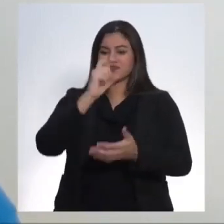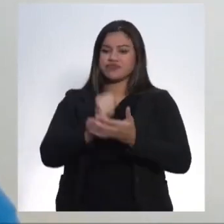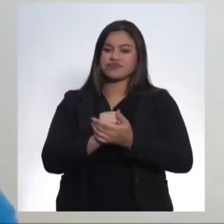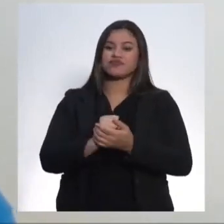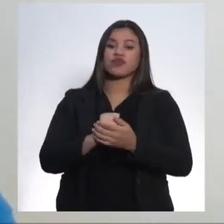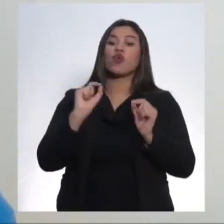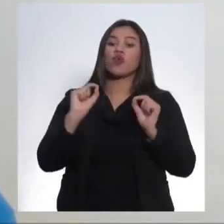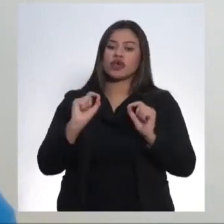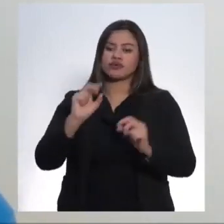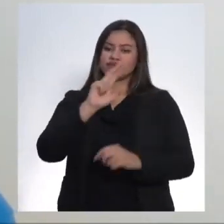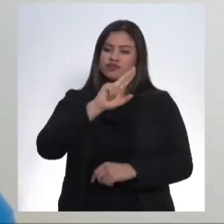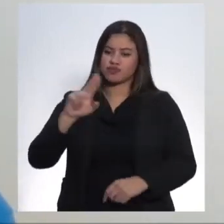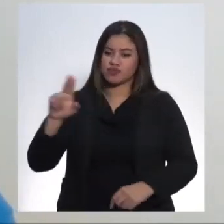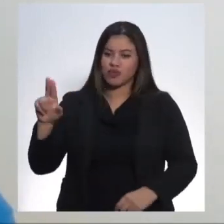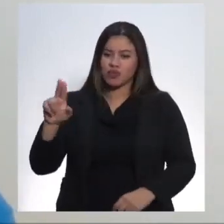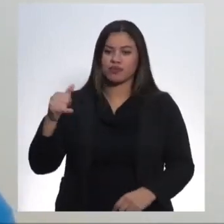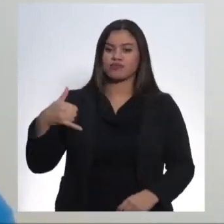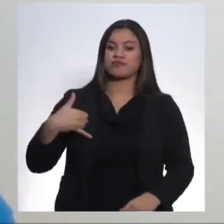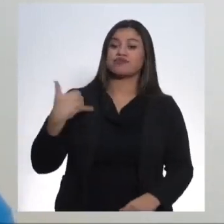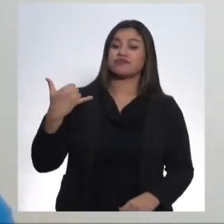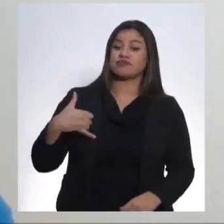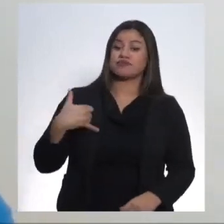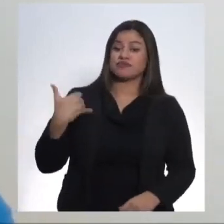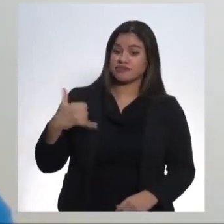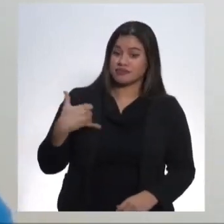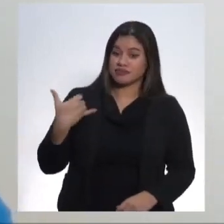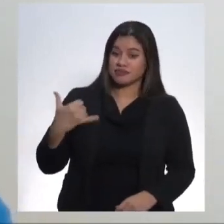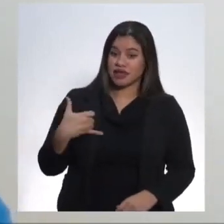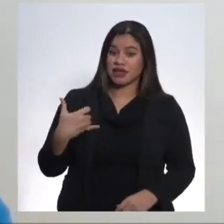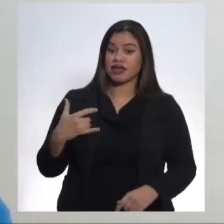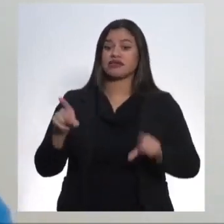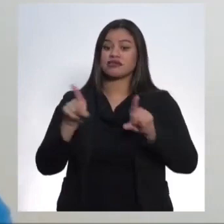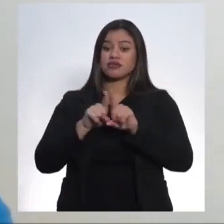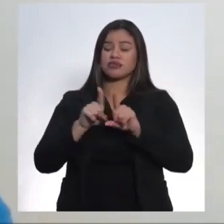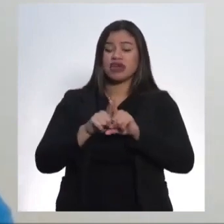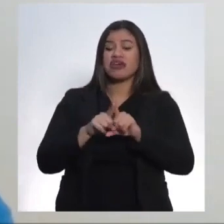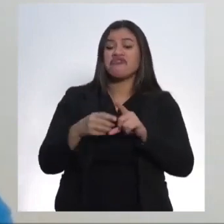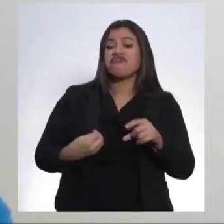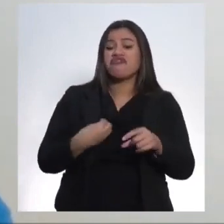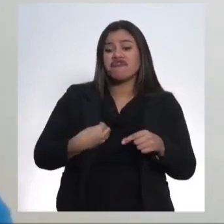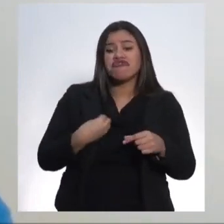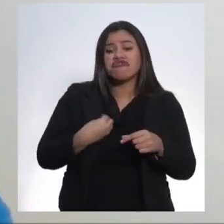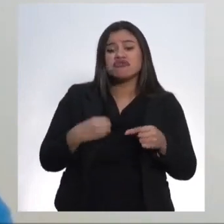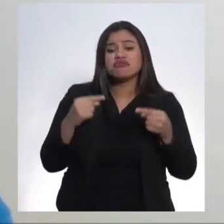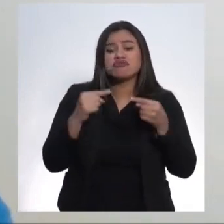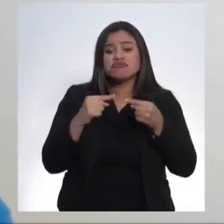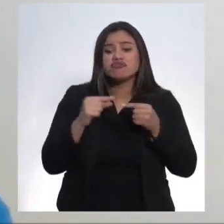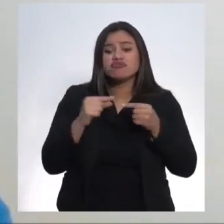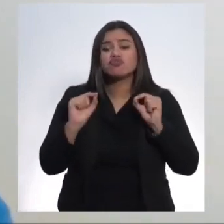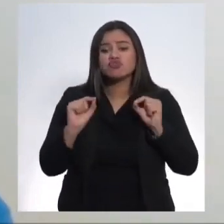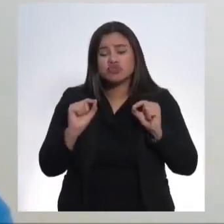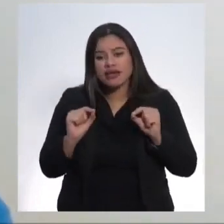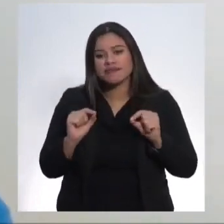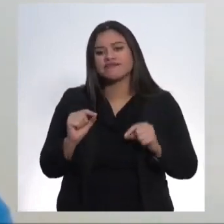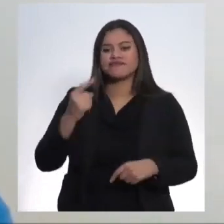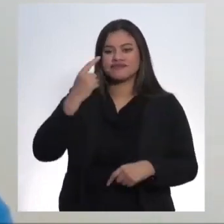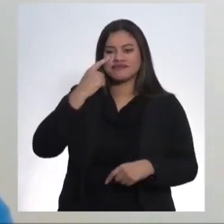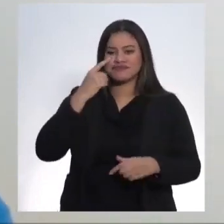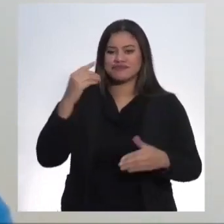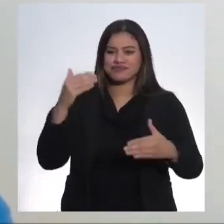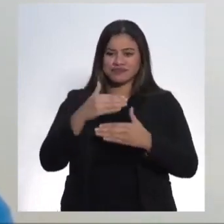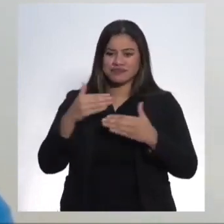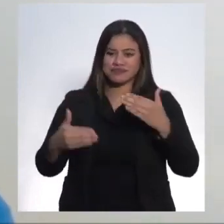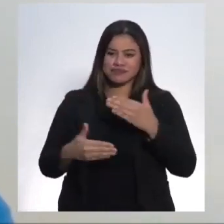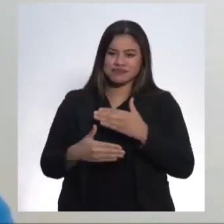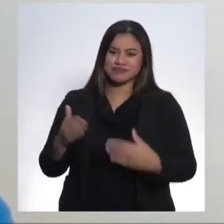nome, idade e em qual contexto essa pessoa se encontra. Vou partilhar de novo a minha tela aqui para ajudar